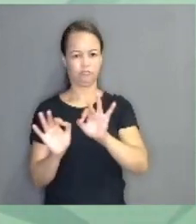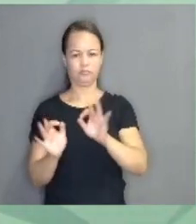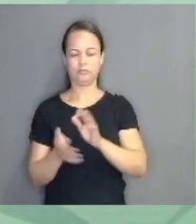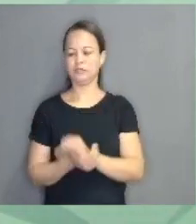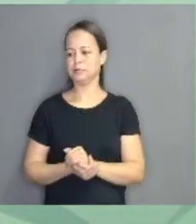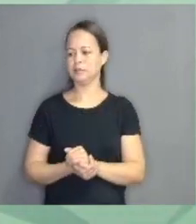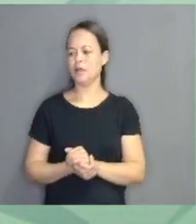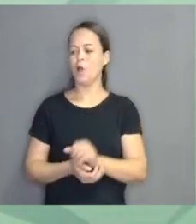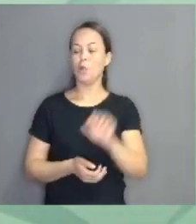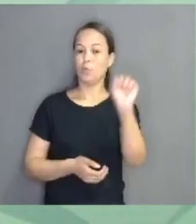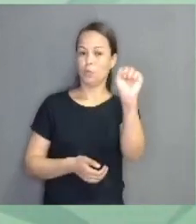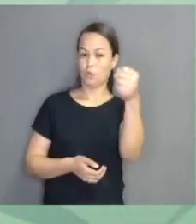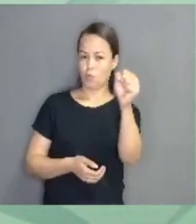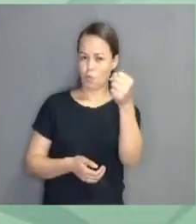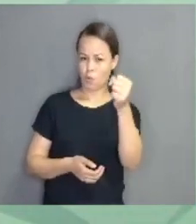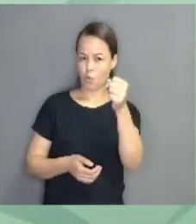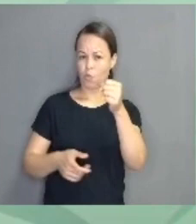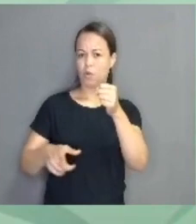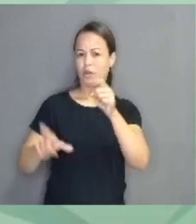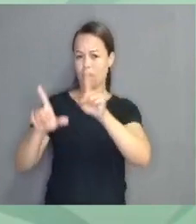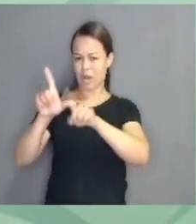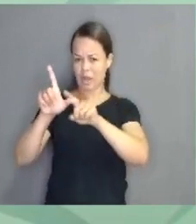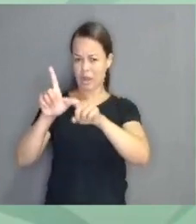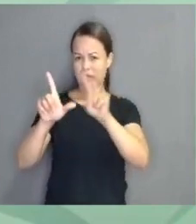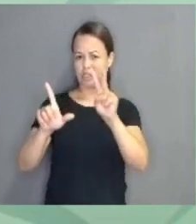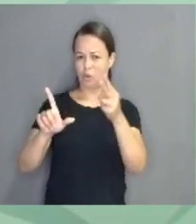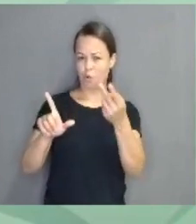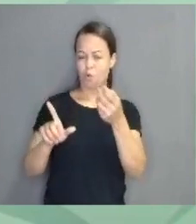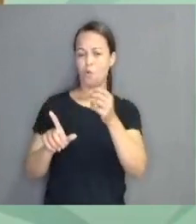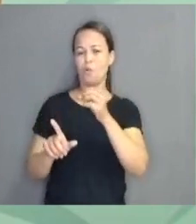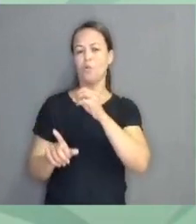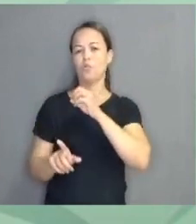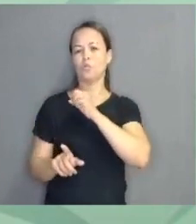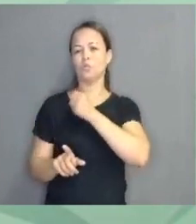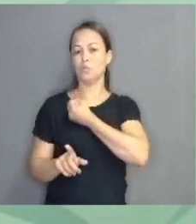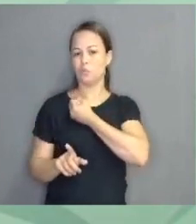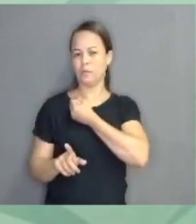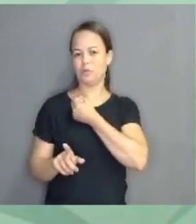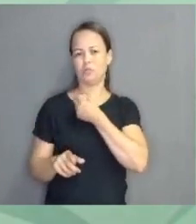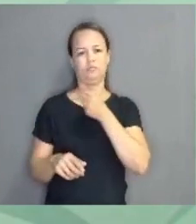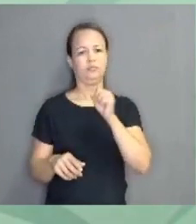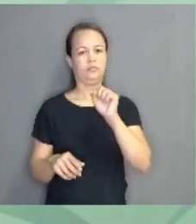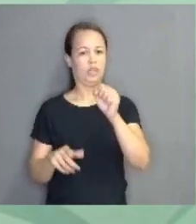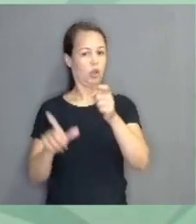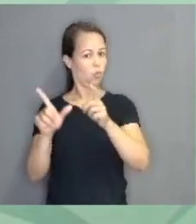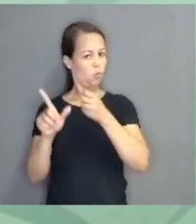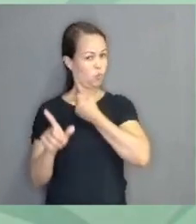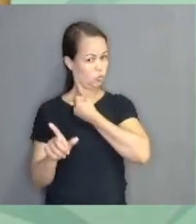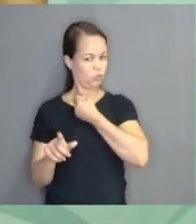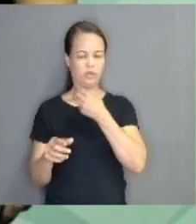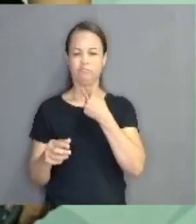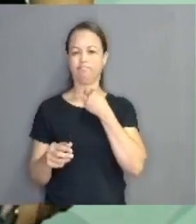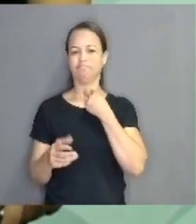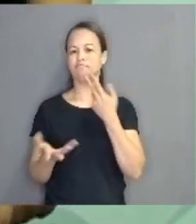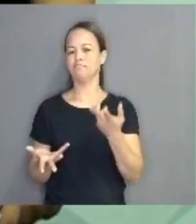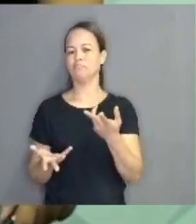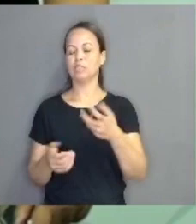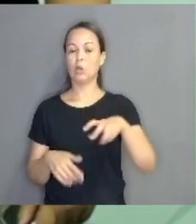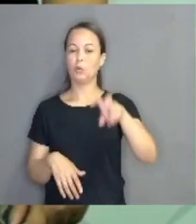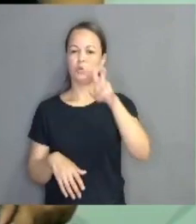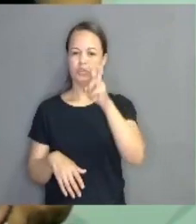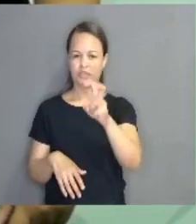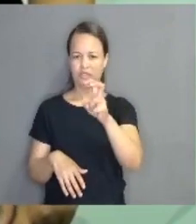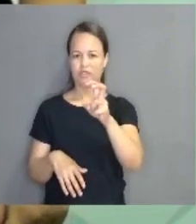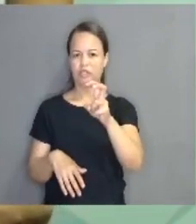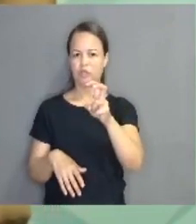letra ou um número? Isso mesmo, é um número, também não vou usar. O 5 é uma letra ou um